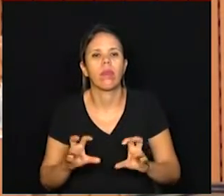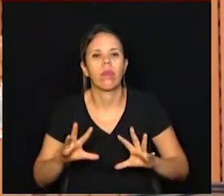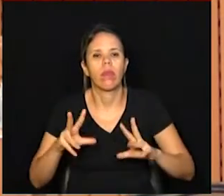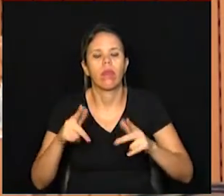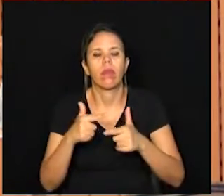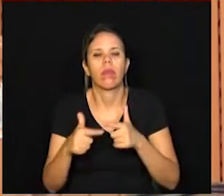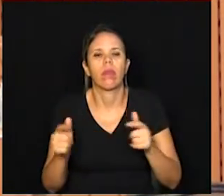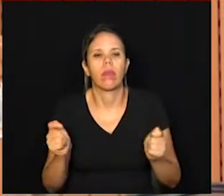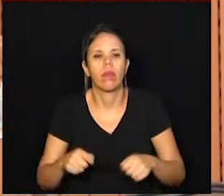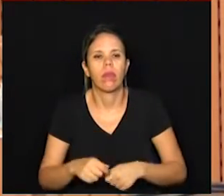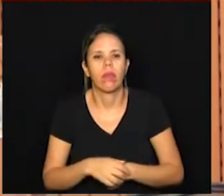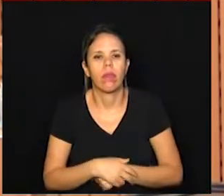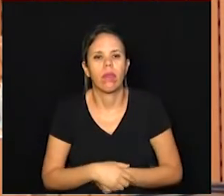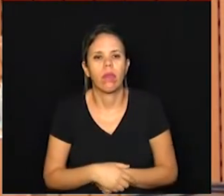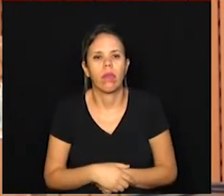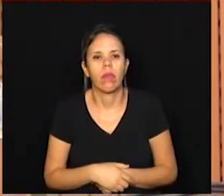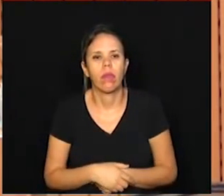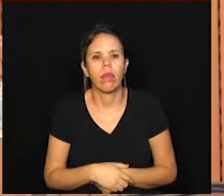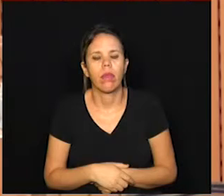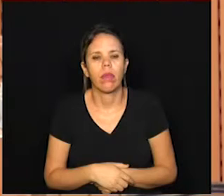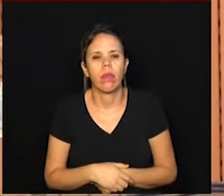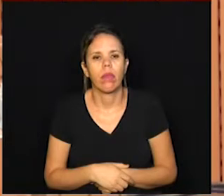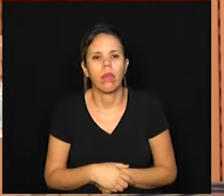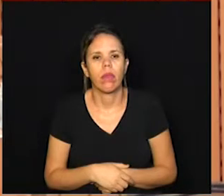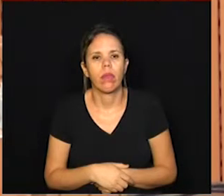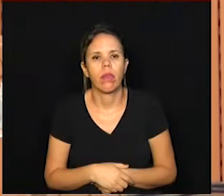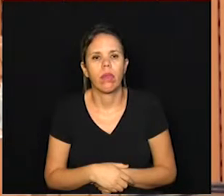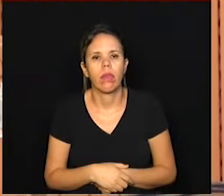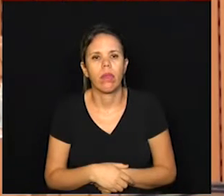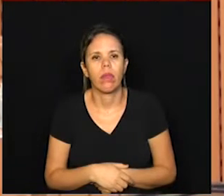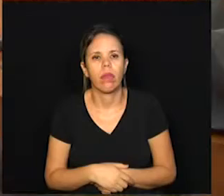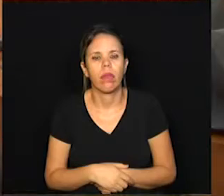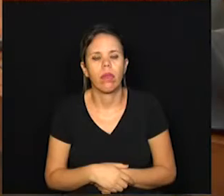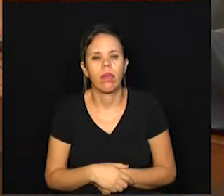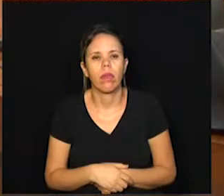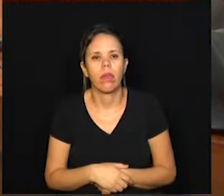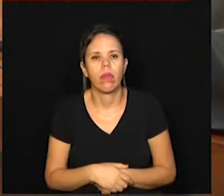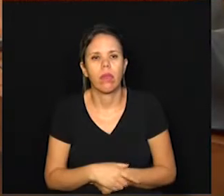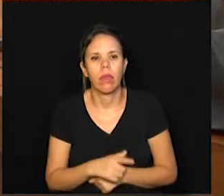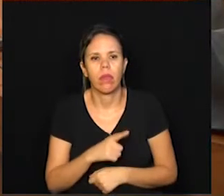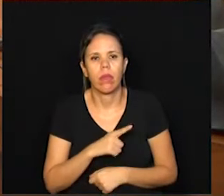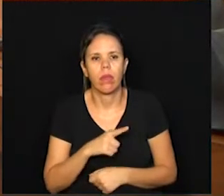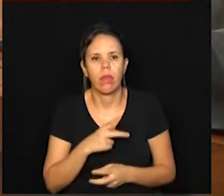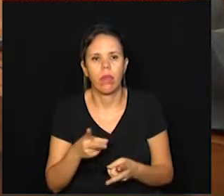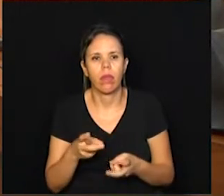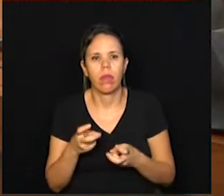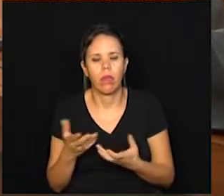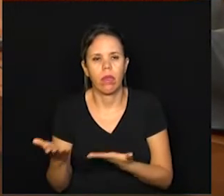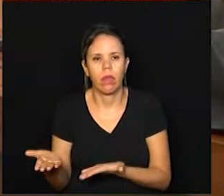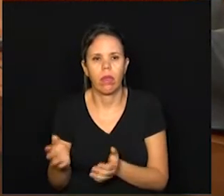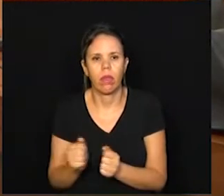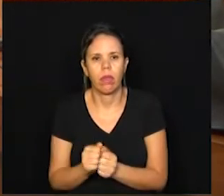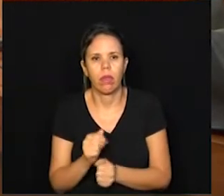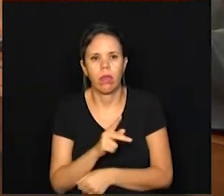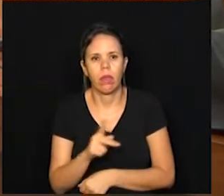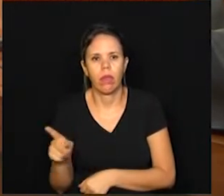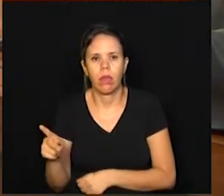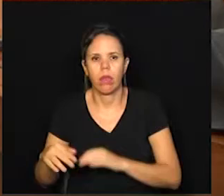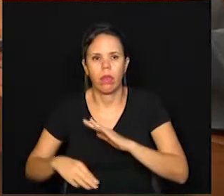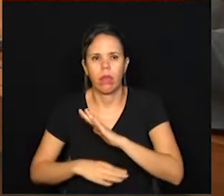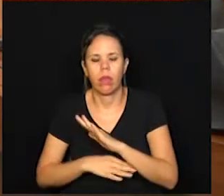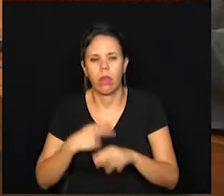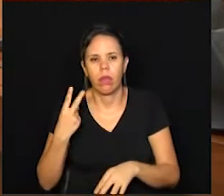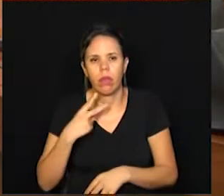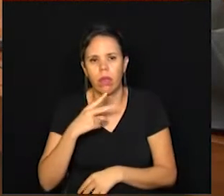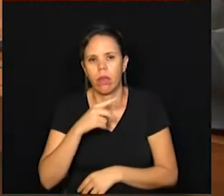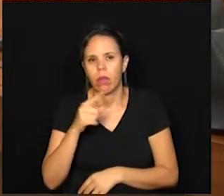os poderes. É isso aí, nós temos que ter essa percepção. Está aqui conosco o presidente da Câmara, o vereador